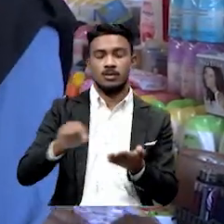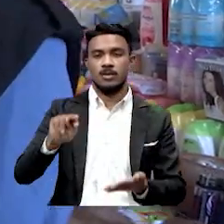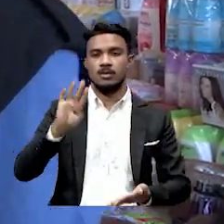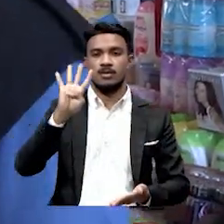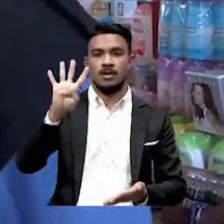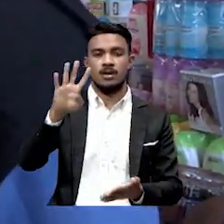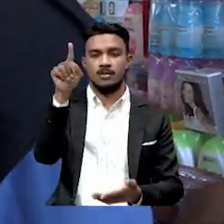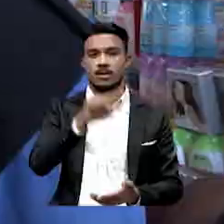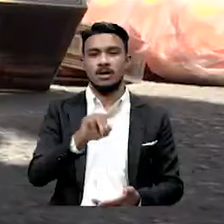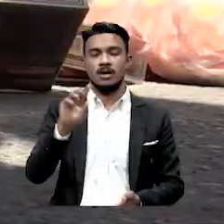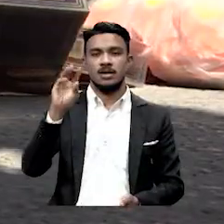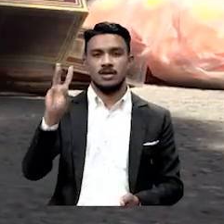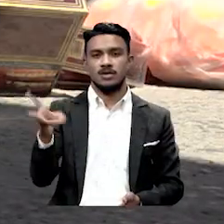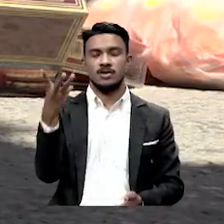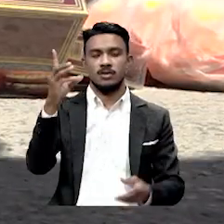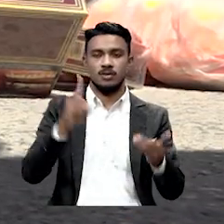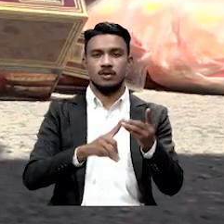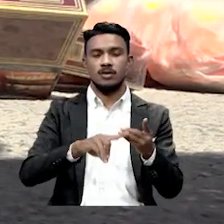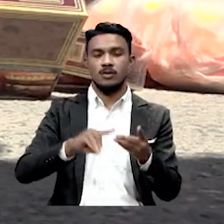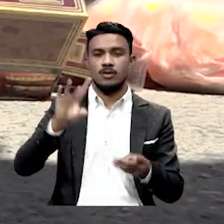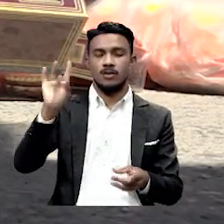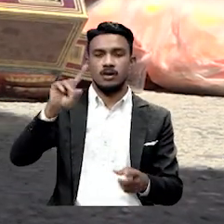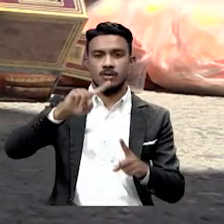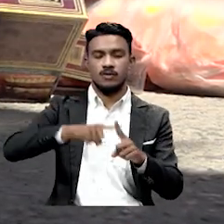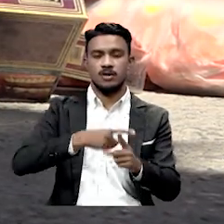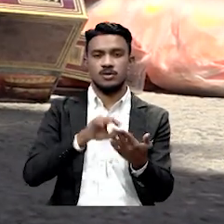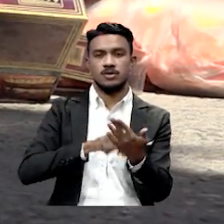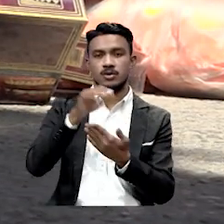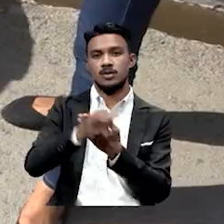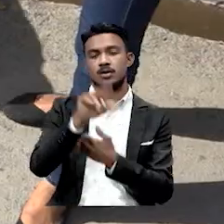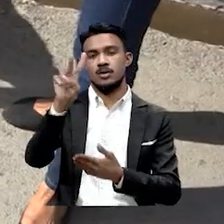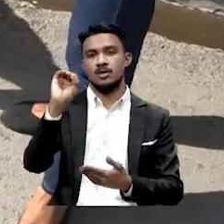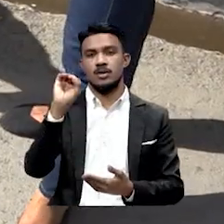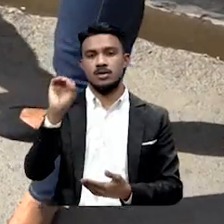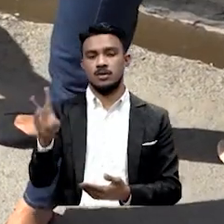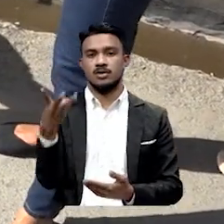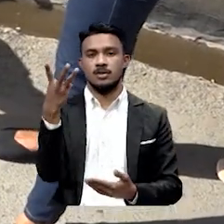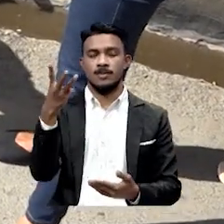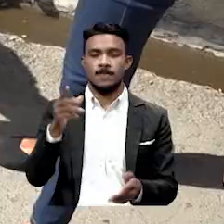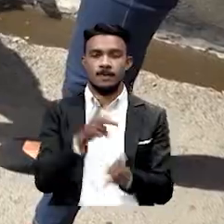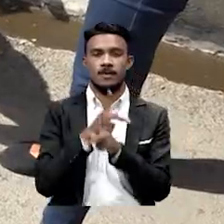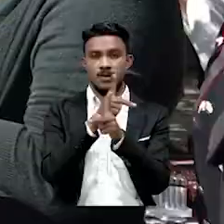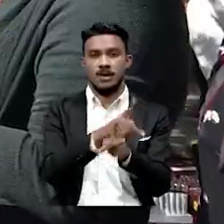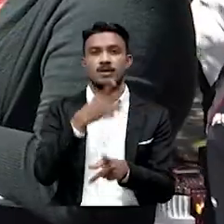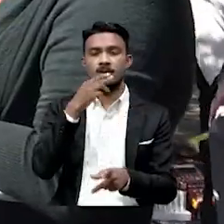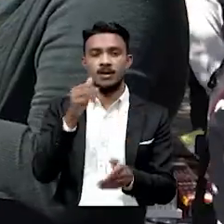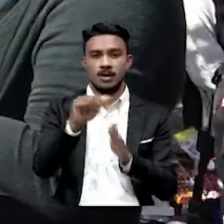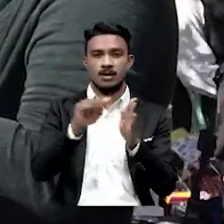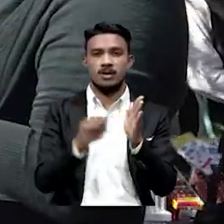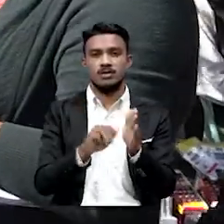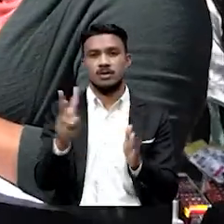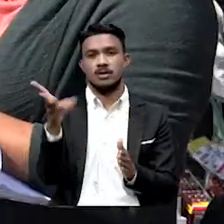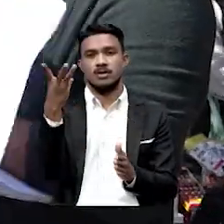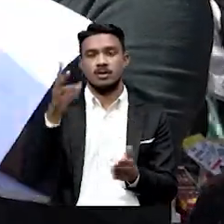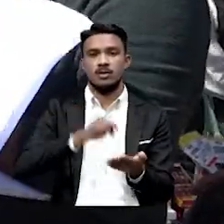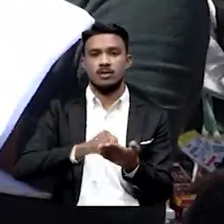resinen, lorong walo fulan junho rihurua sanulu resinen, konaba rezimi kontrolu tabaku, artigo sanulu resinen,